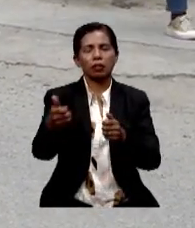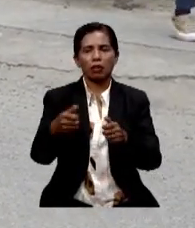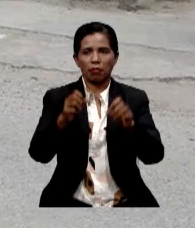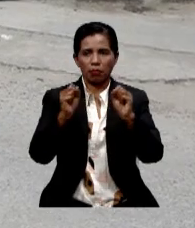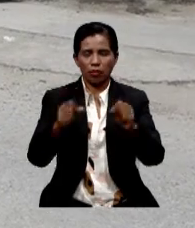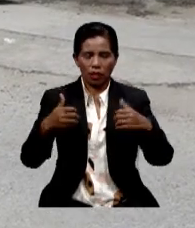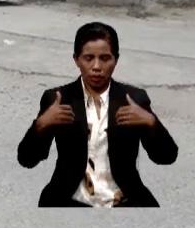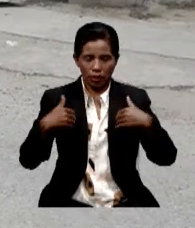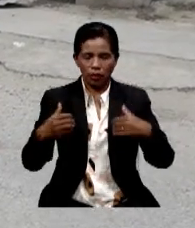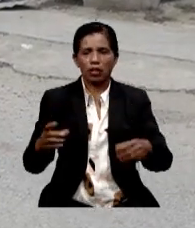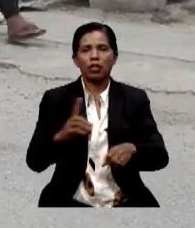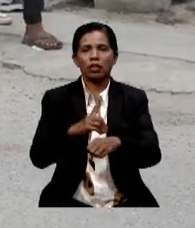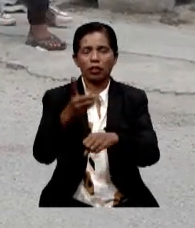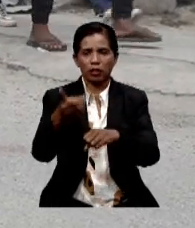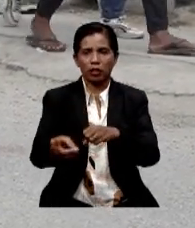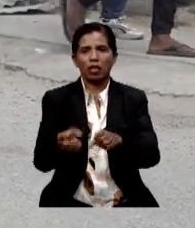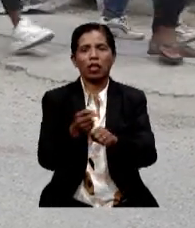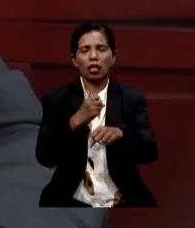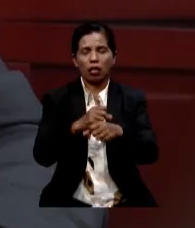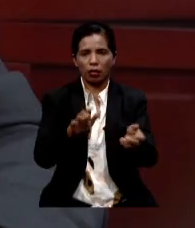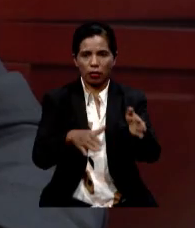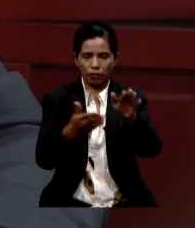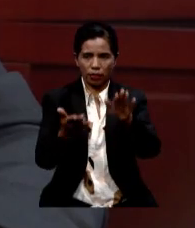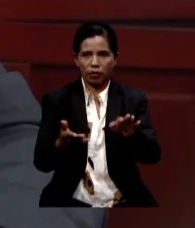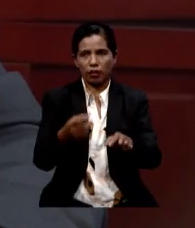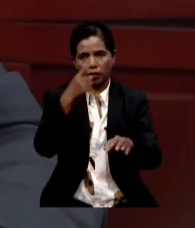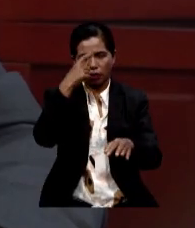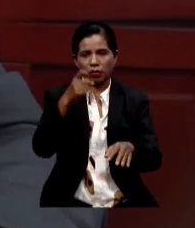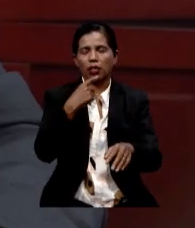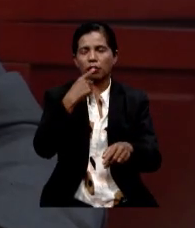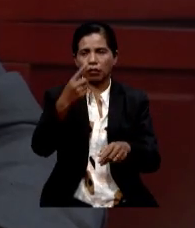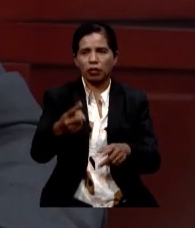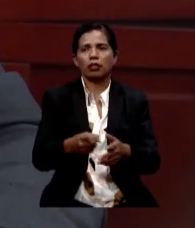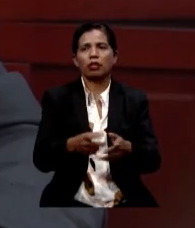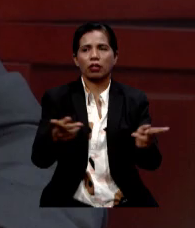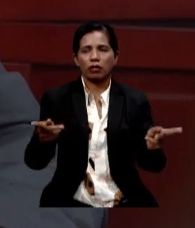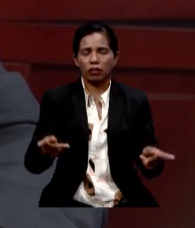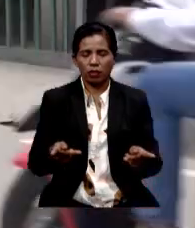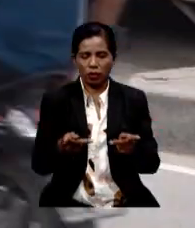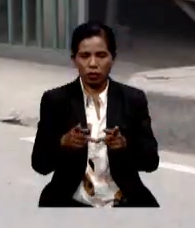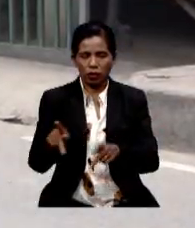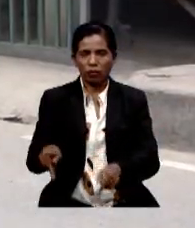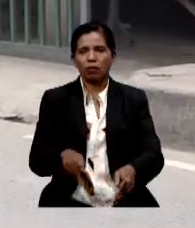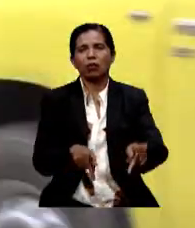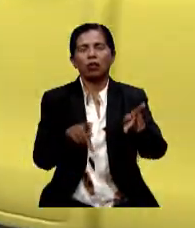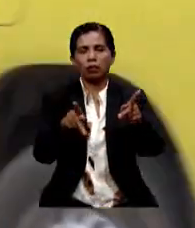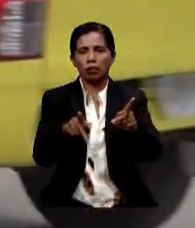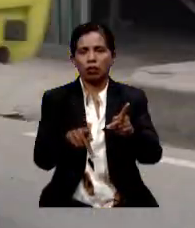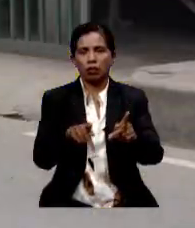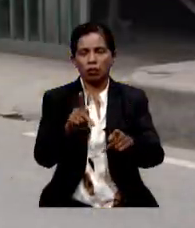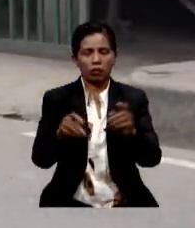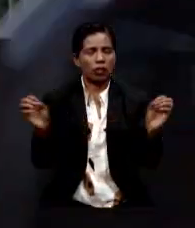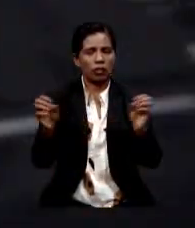kontese asidente ruma ela hal ema lako ne vida tamba ne maka tule hendet ka ba areduris ben publiku ben